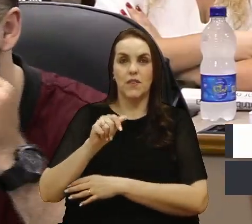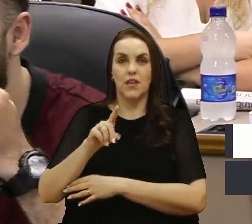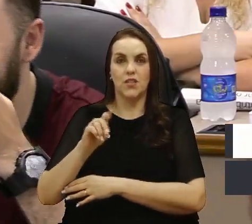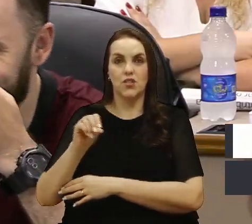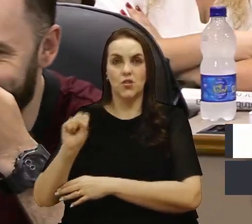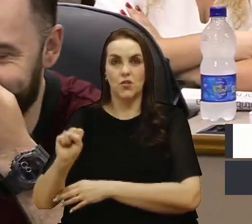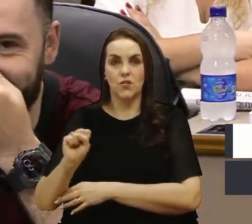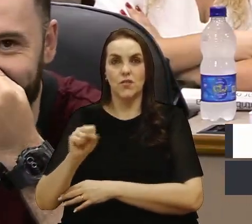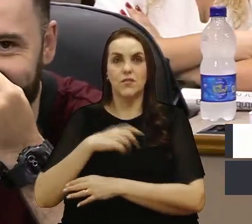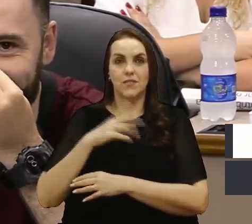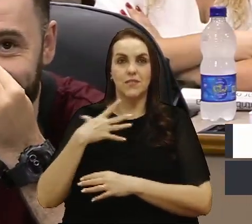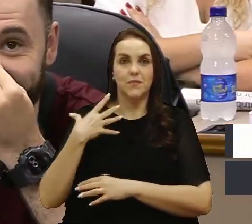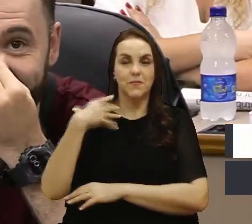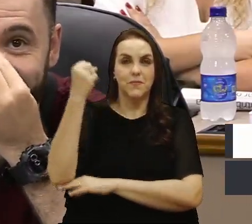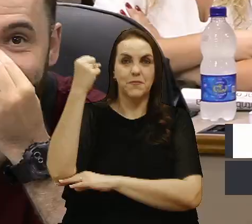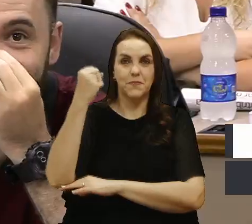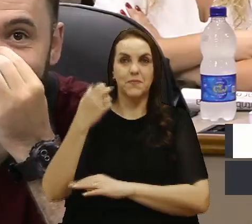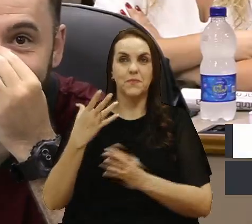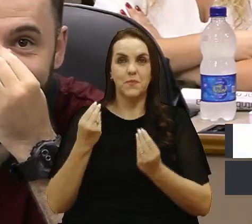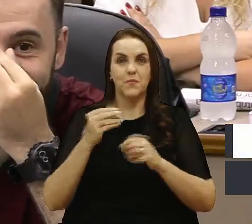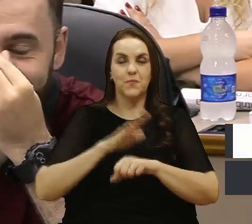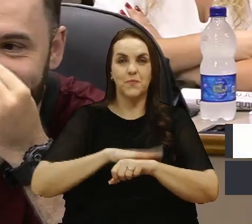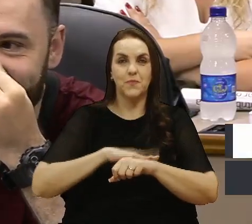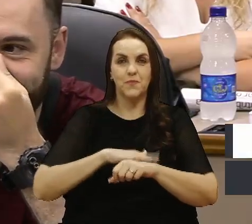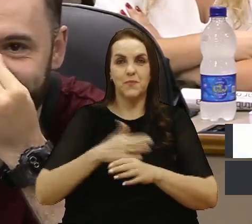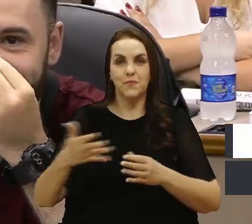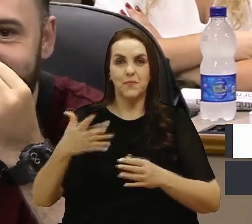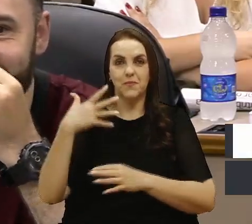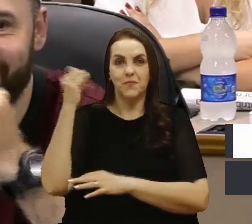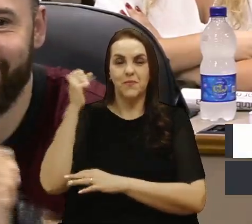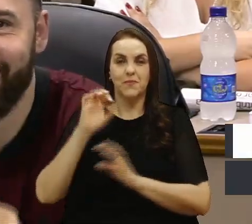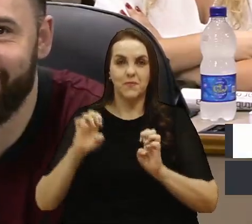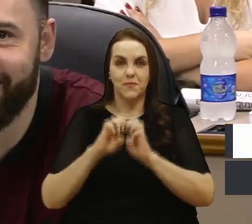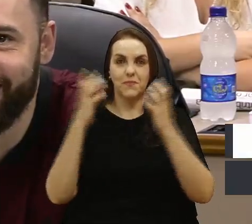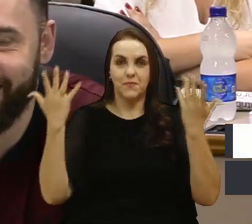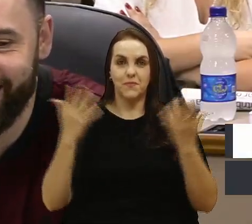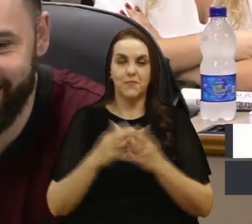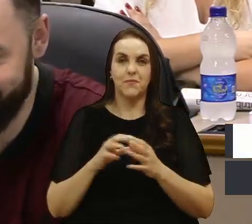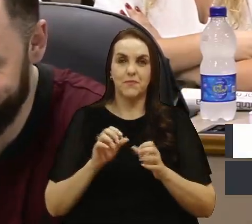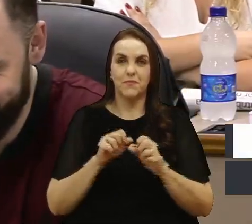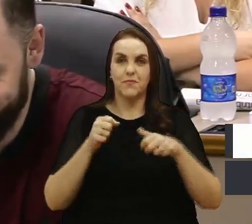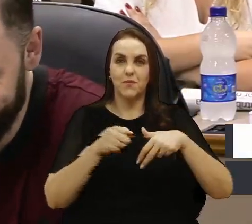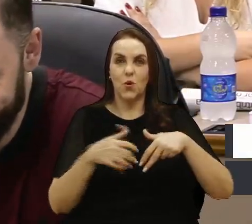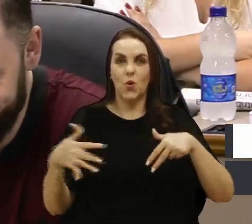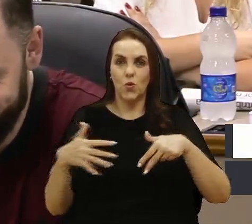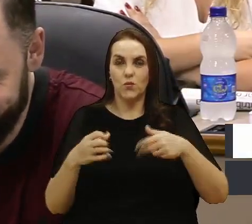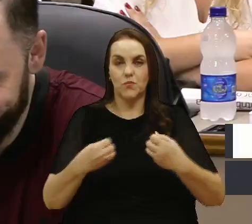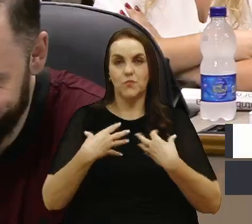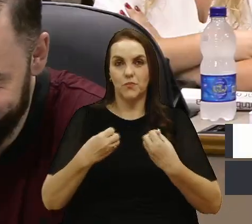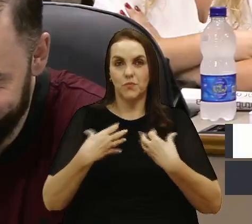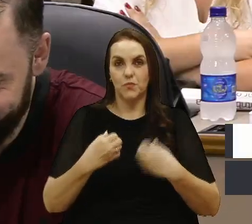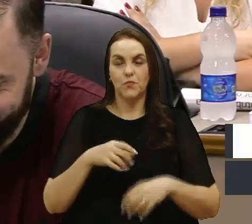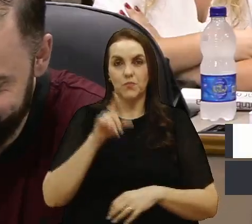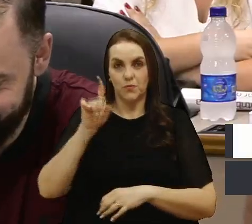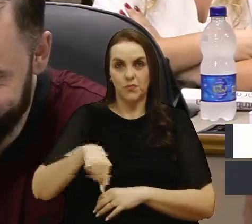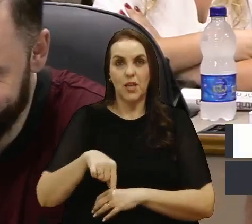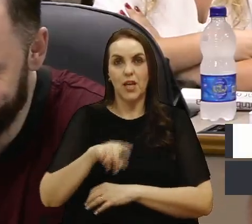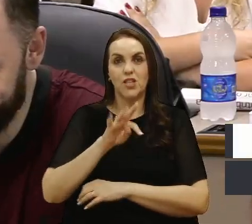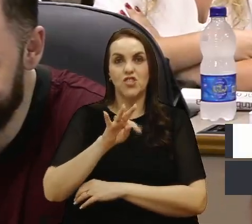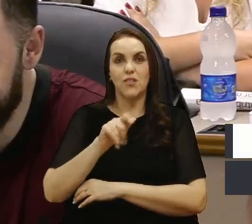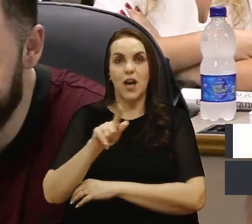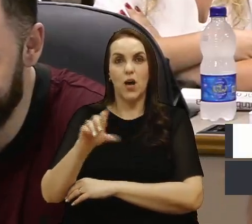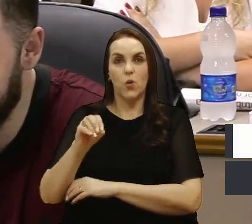se consagrou campeão por muitos momentos nesse evento. O meu coach lá, o Thiago, que estava junto, da Polícia Civil, estava